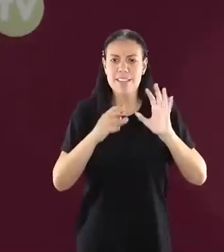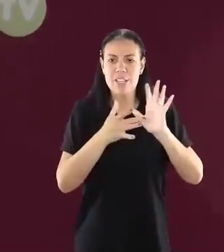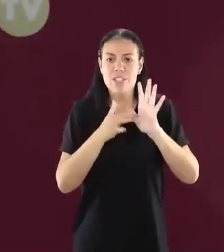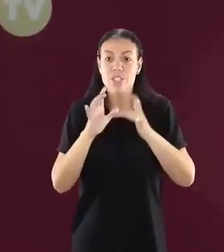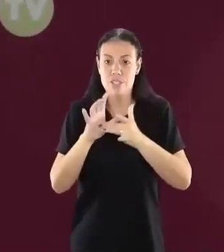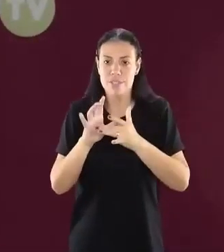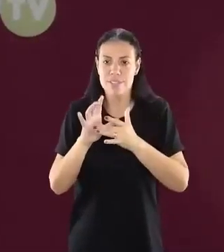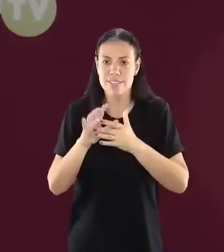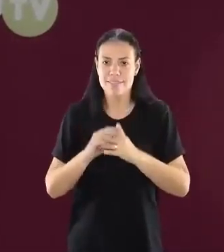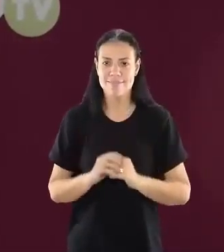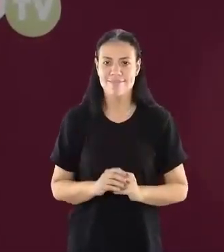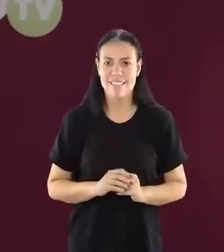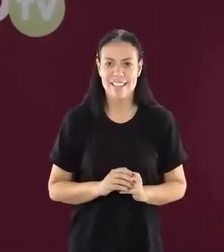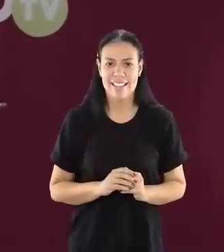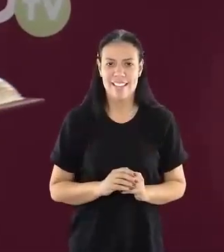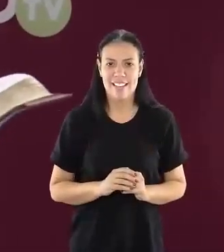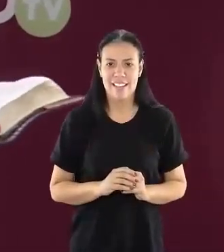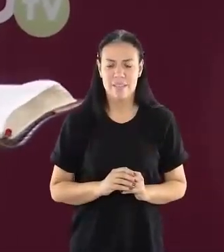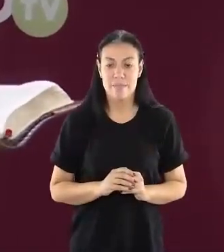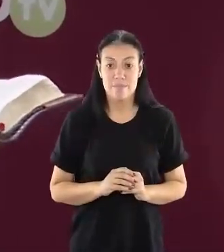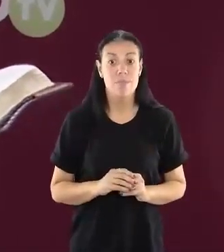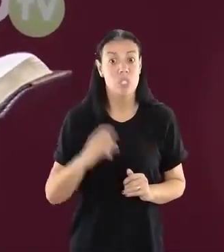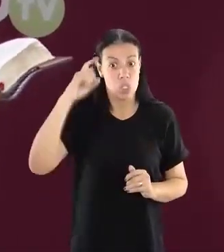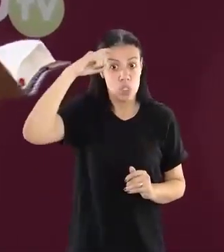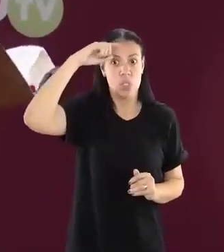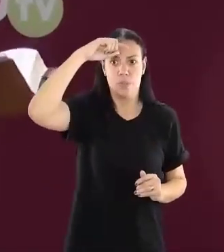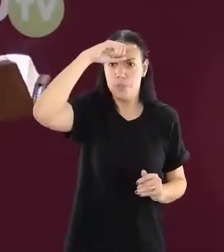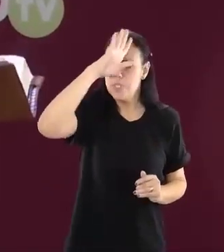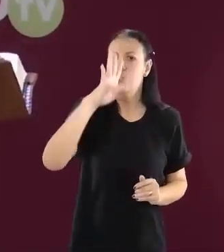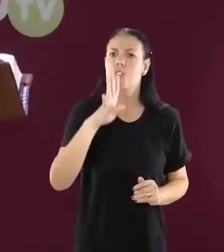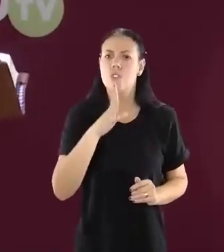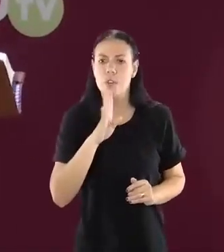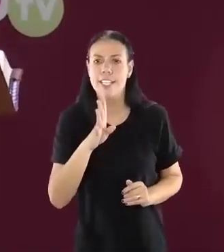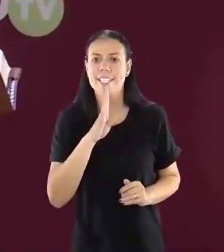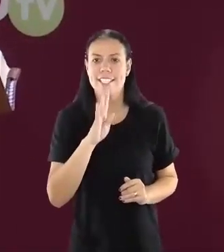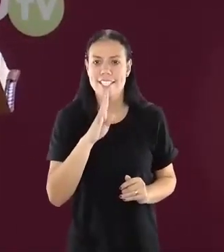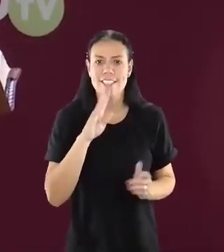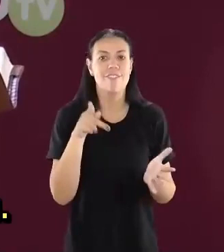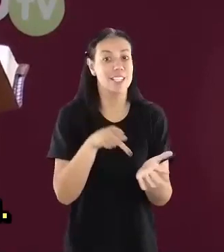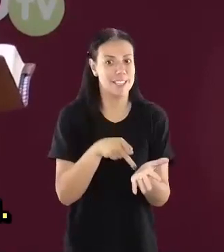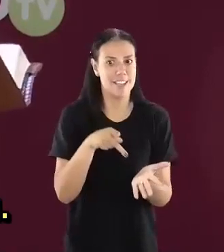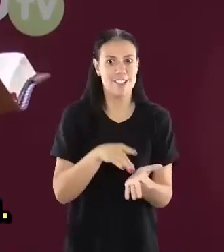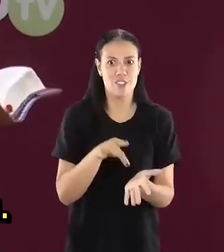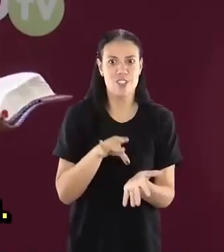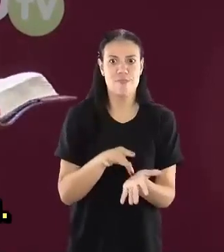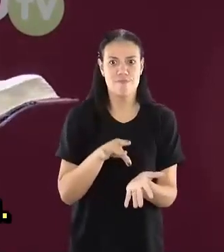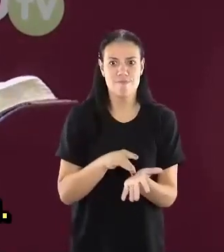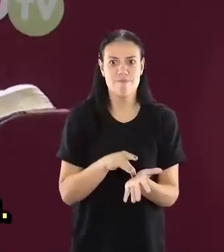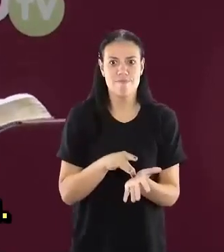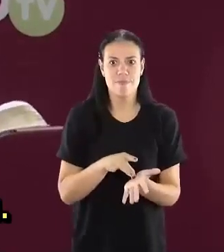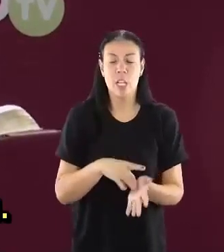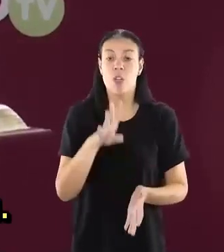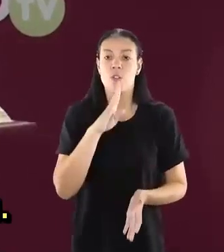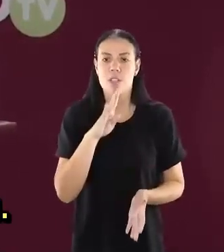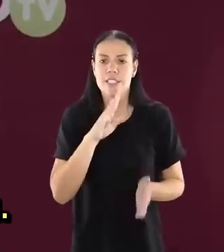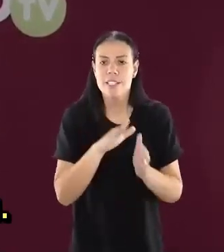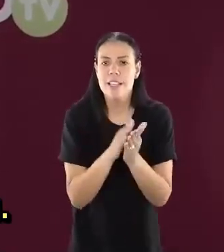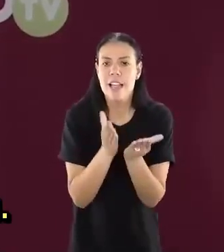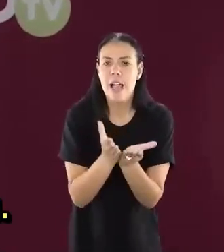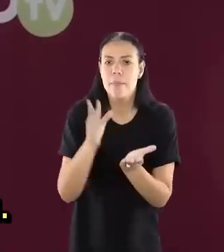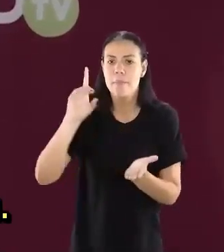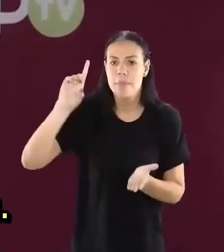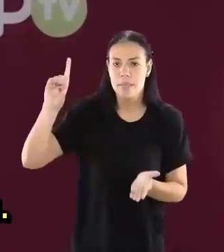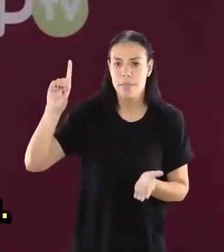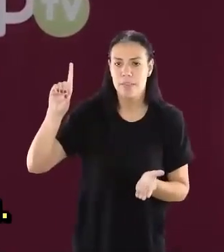conhecer a verdade, se conhecer a Bíblia, de saber dessa história, e assim mesmo,